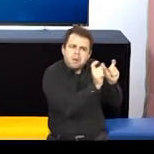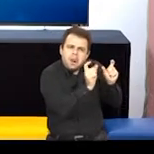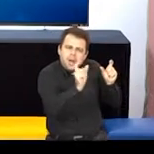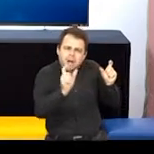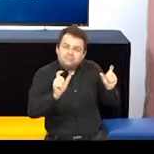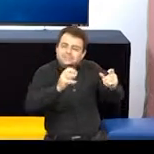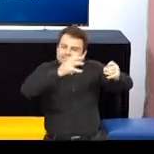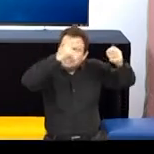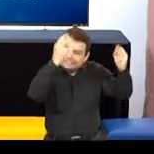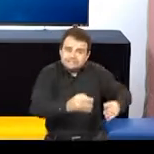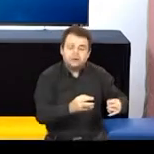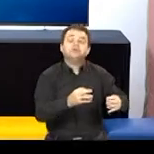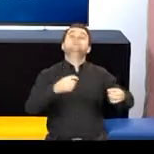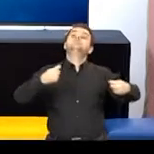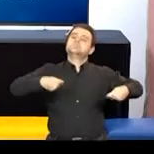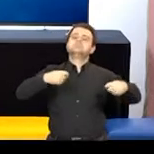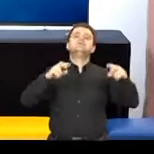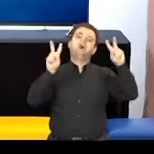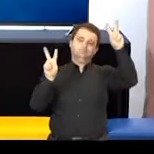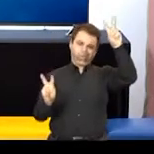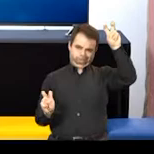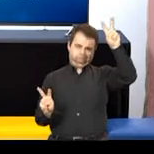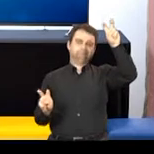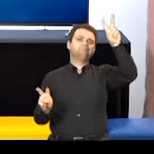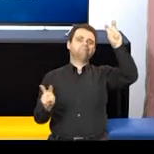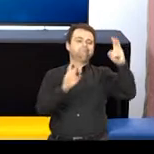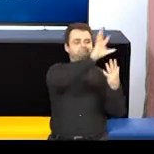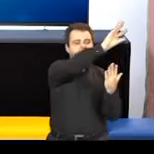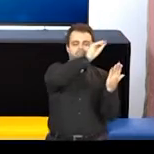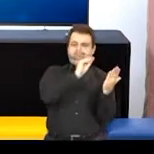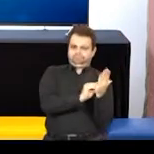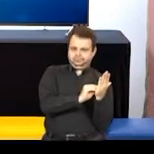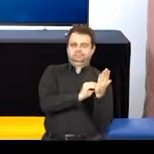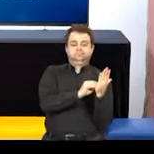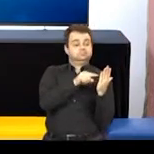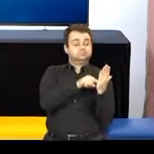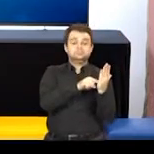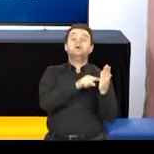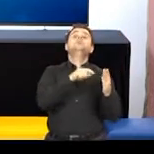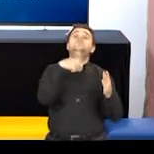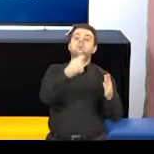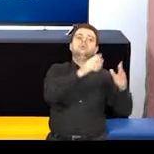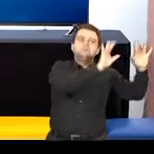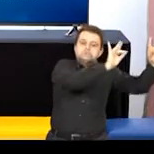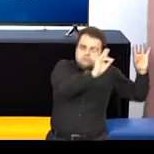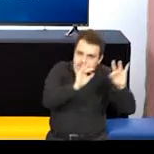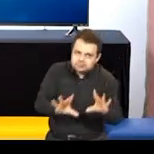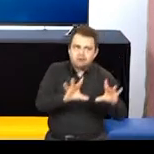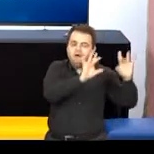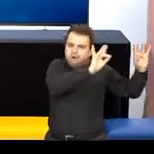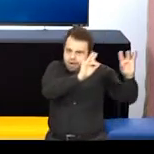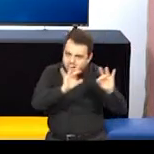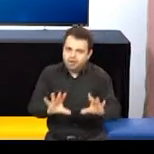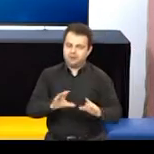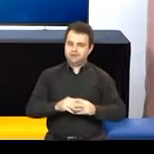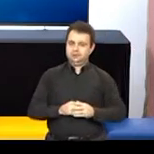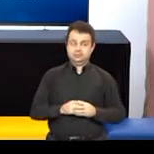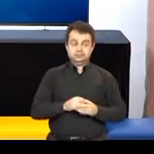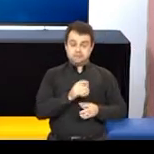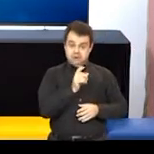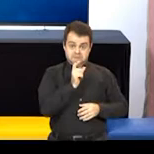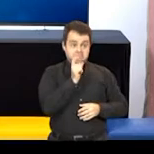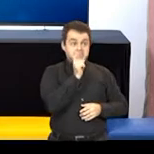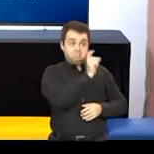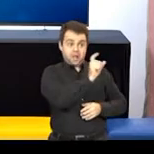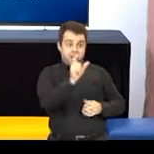usou, ele precisa usar as aspas ali, porque ele está fazendo uma citação direta. Isso quer dizer que aquelas palavras que ele está usando ali não